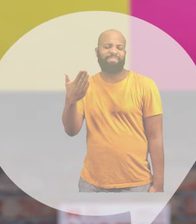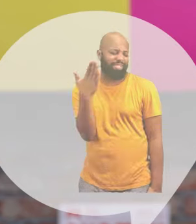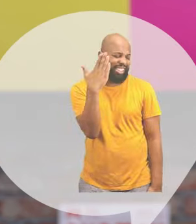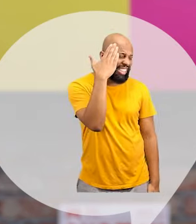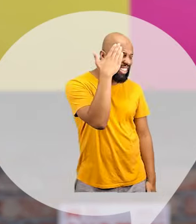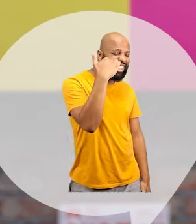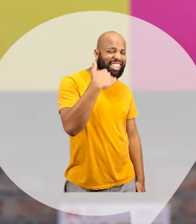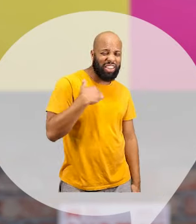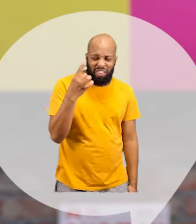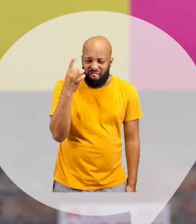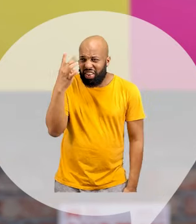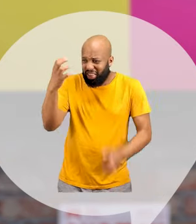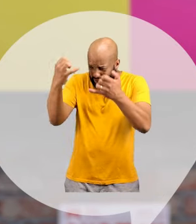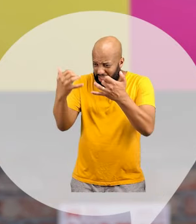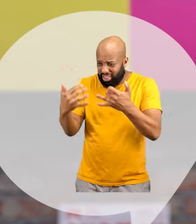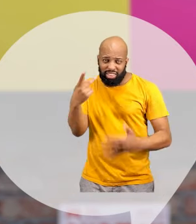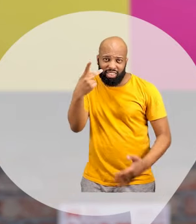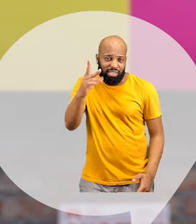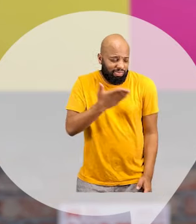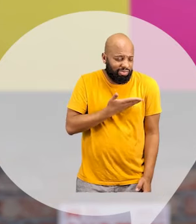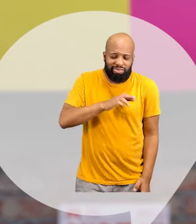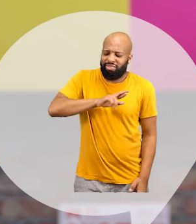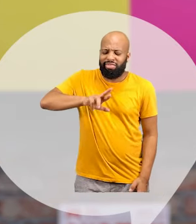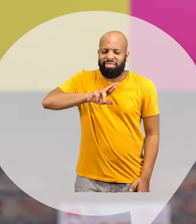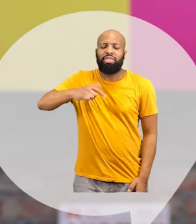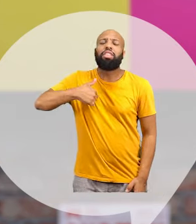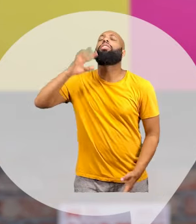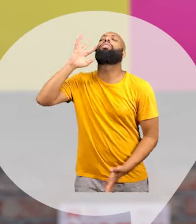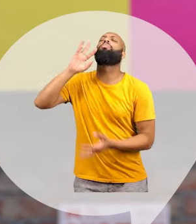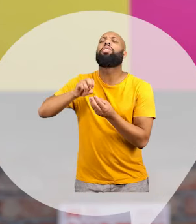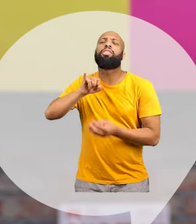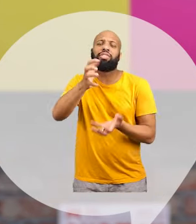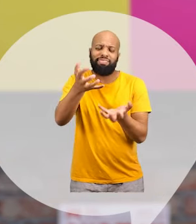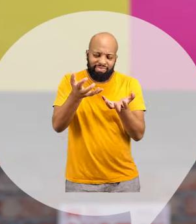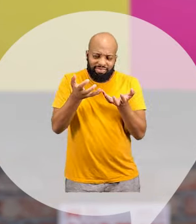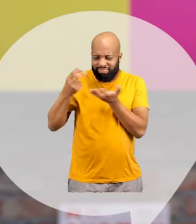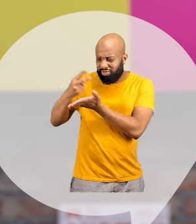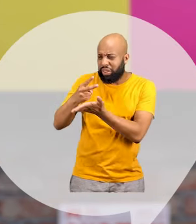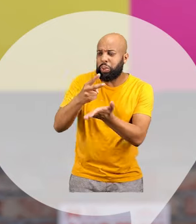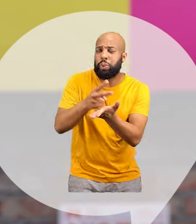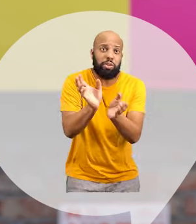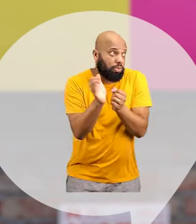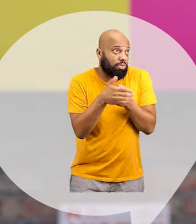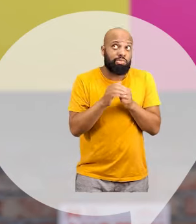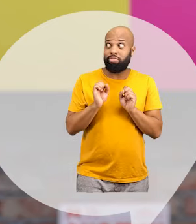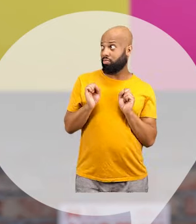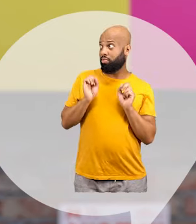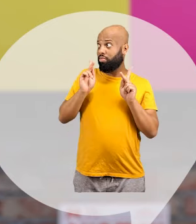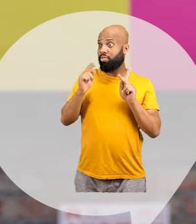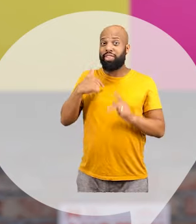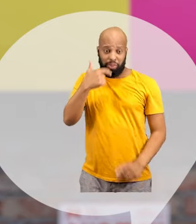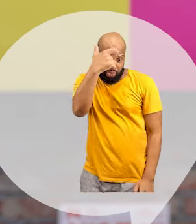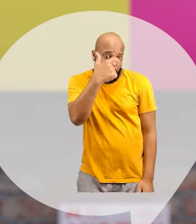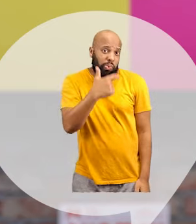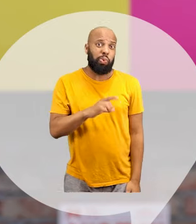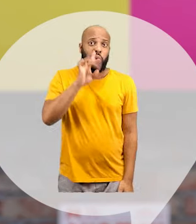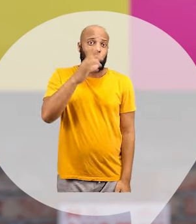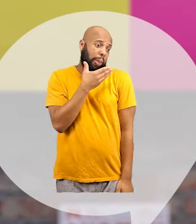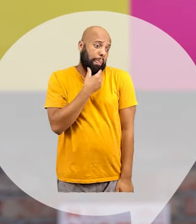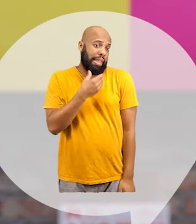eu sei que eu não sou fácil de explicar para os seus amigos eu entendo se você quiser manter sua escondido